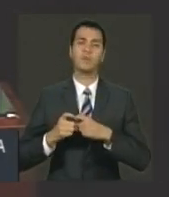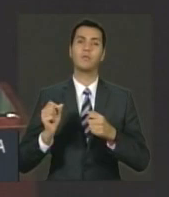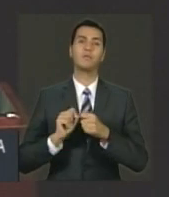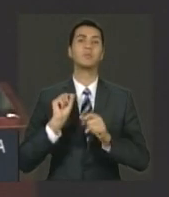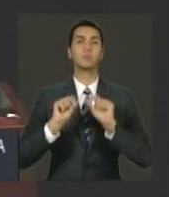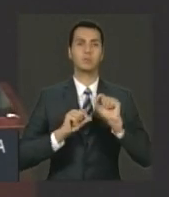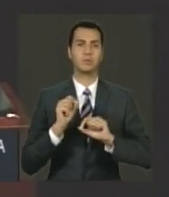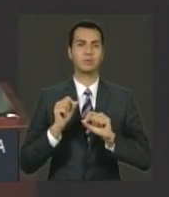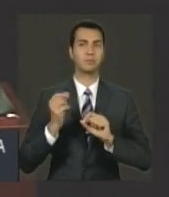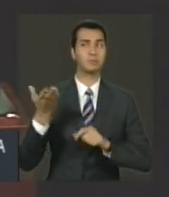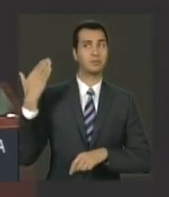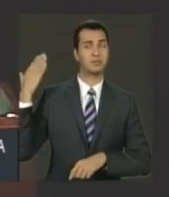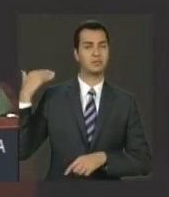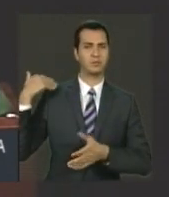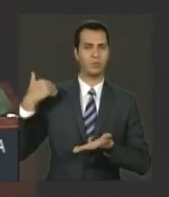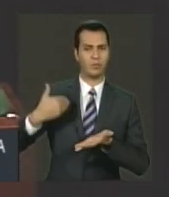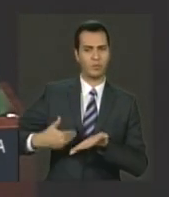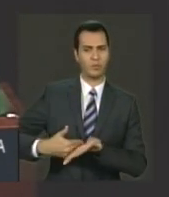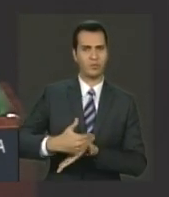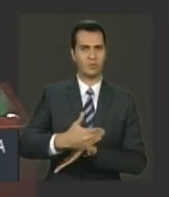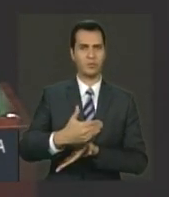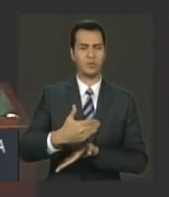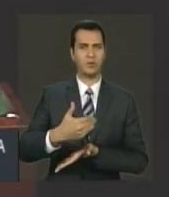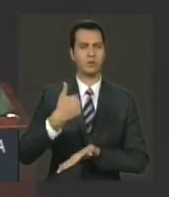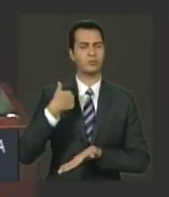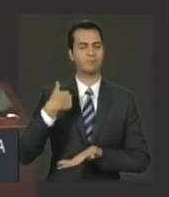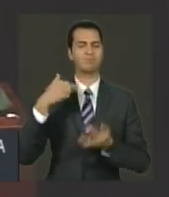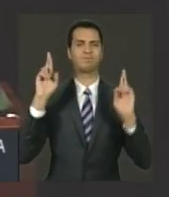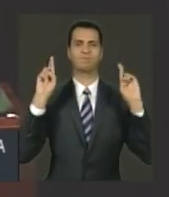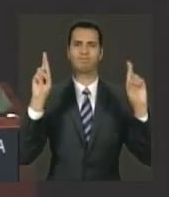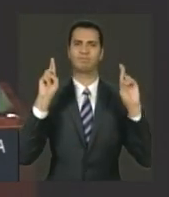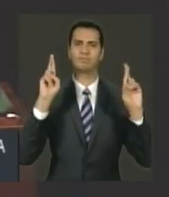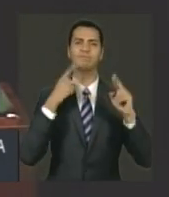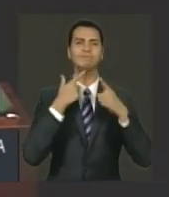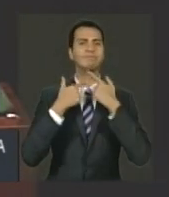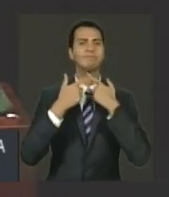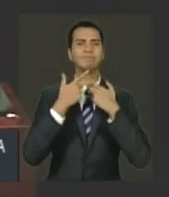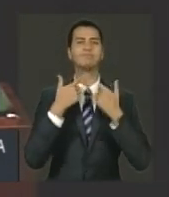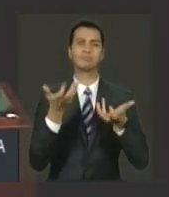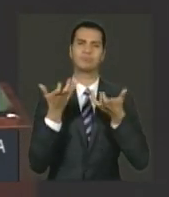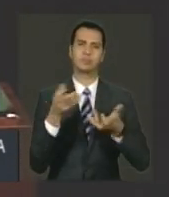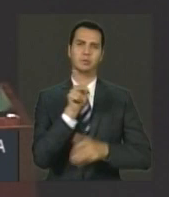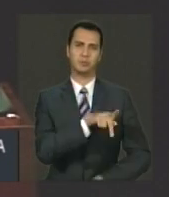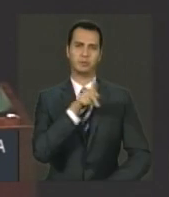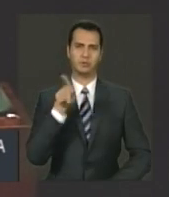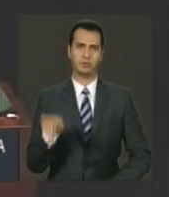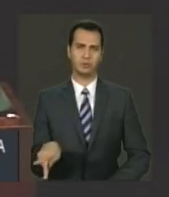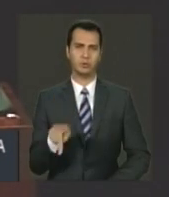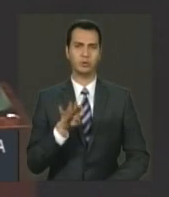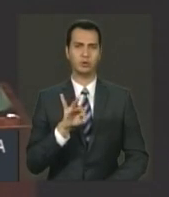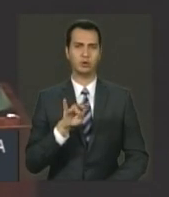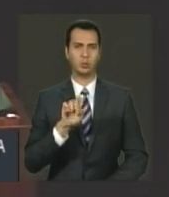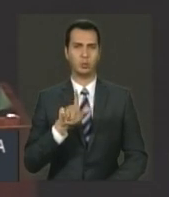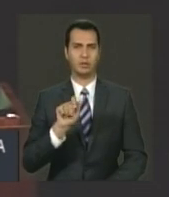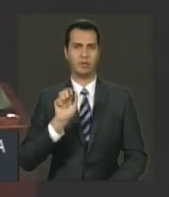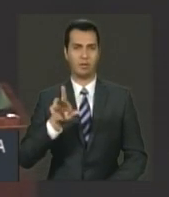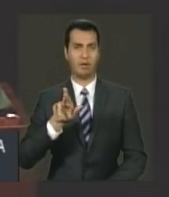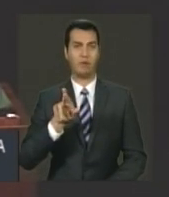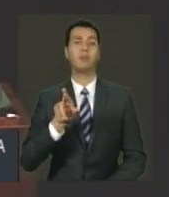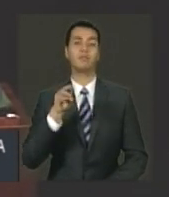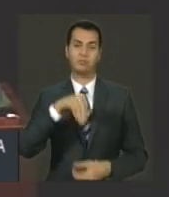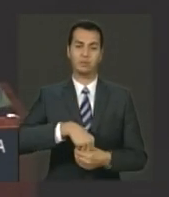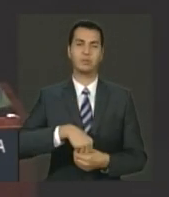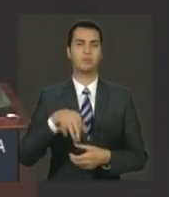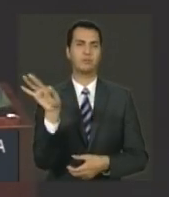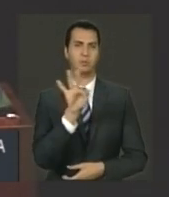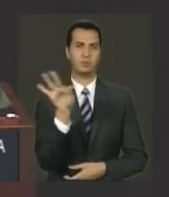carreira, eu almejasse um dia ser professor titular da Faculdade de